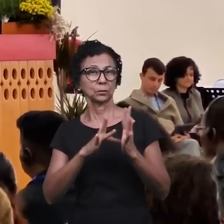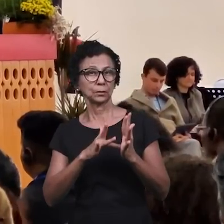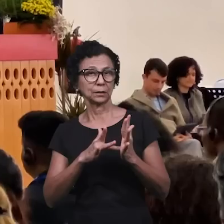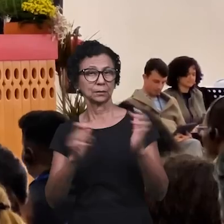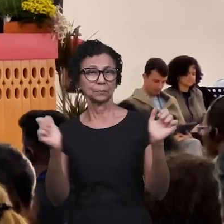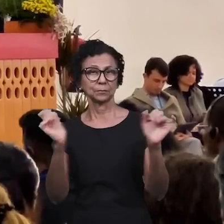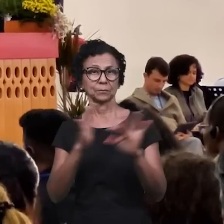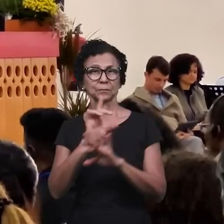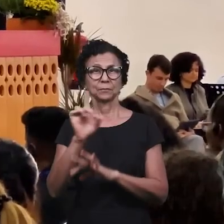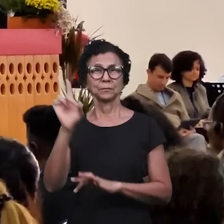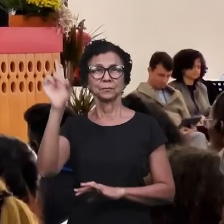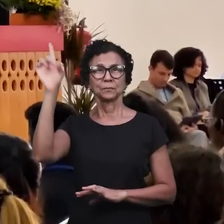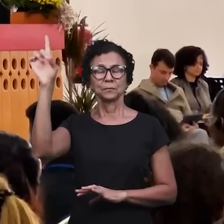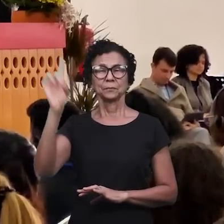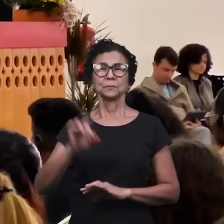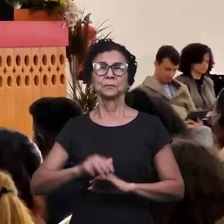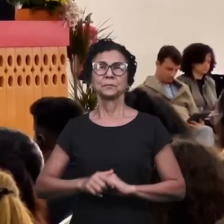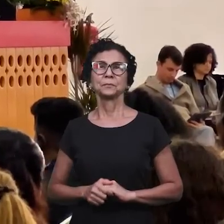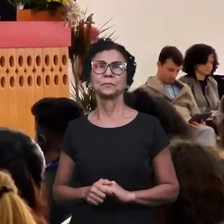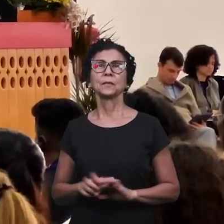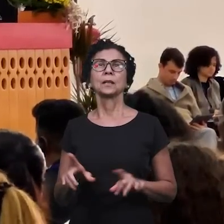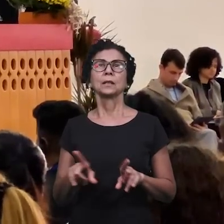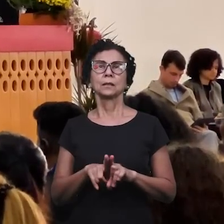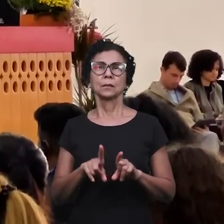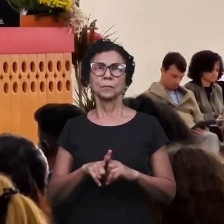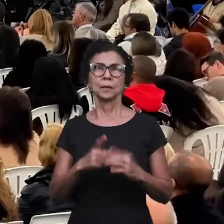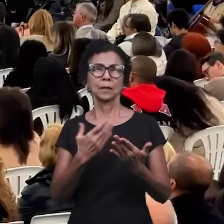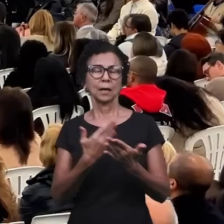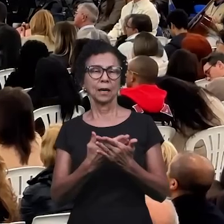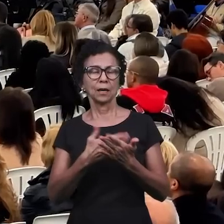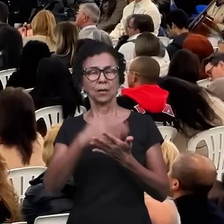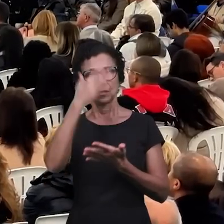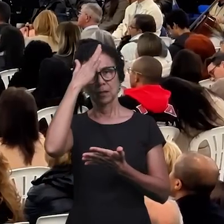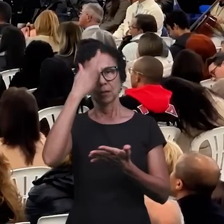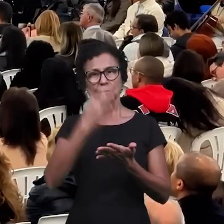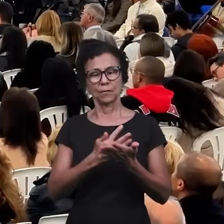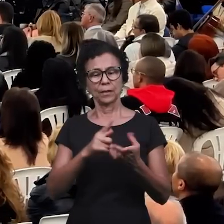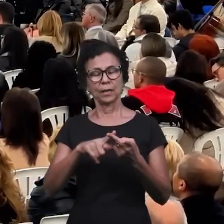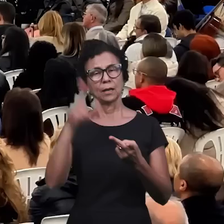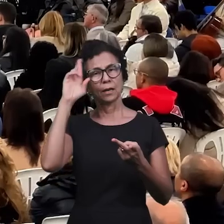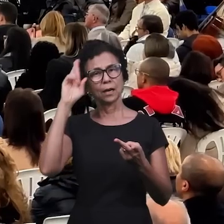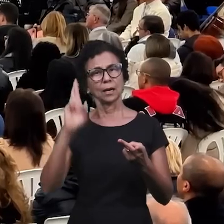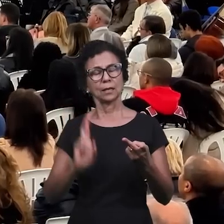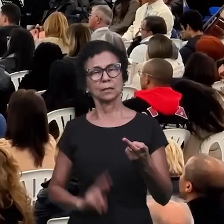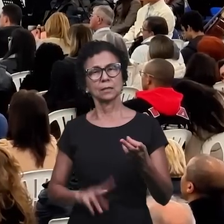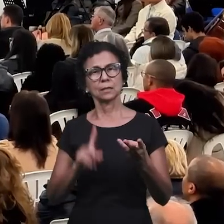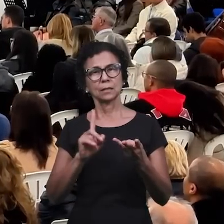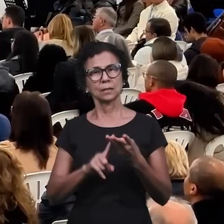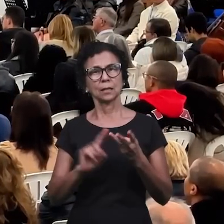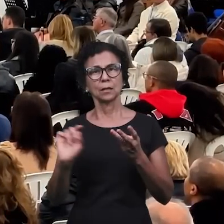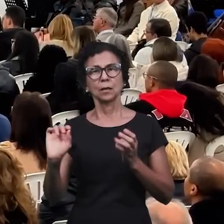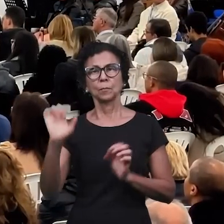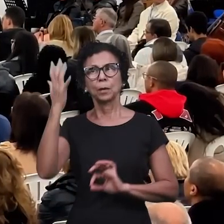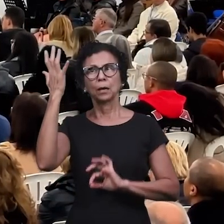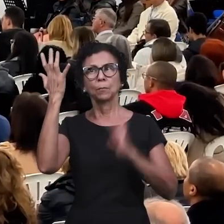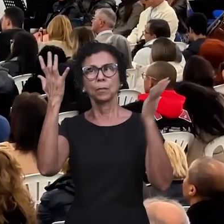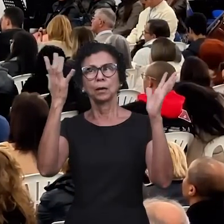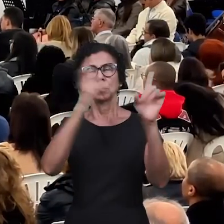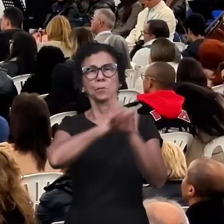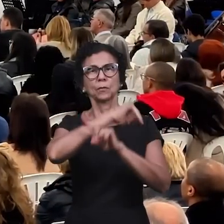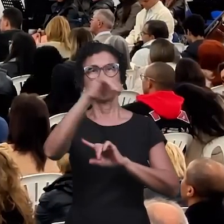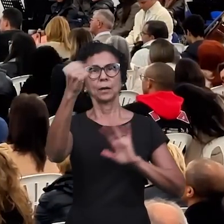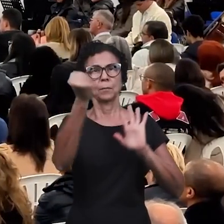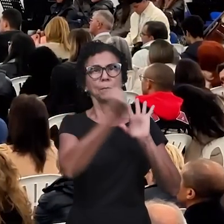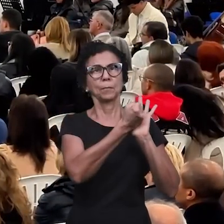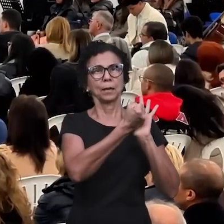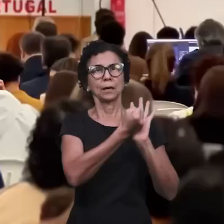Senhor Jesus. Glória a Deus! A seguir, foram ministradas aulas sobre fé e razão, marcadores proféticos, e para o encerramento